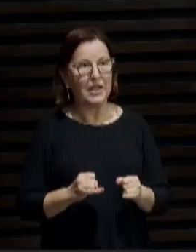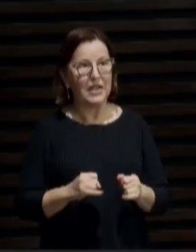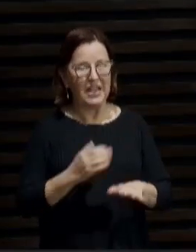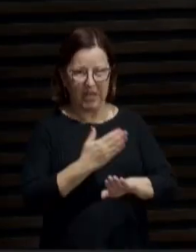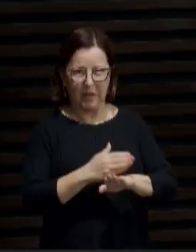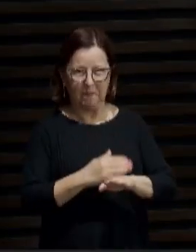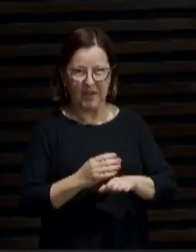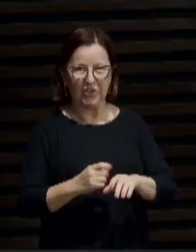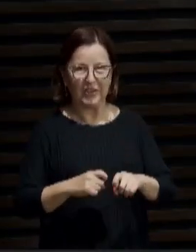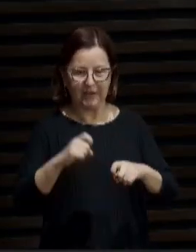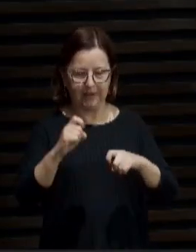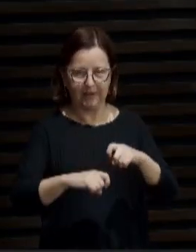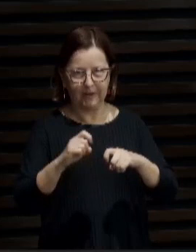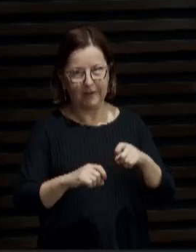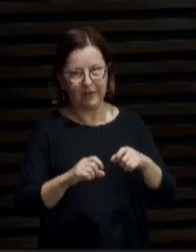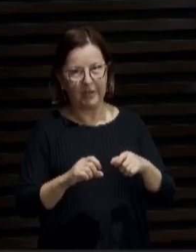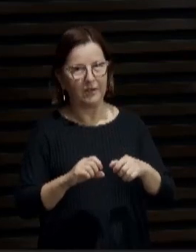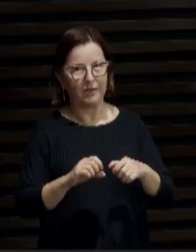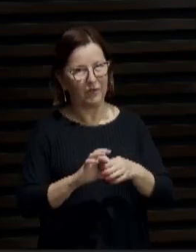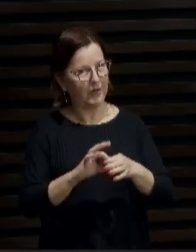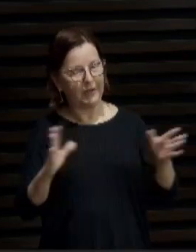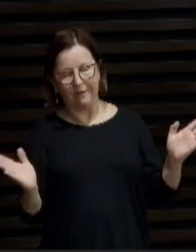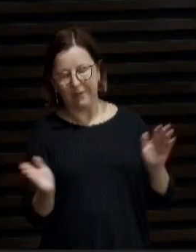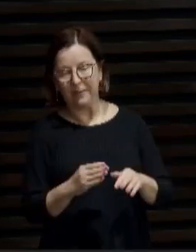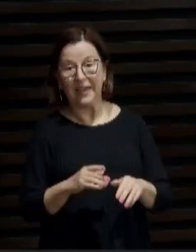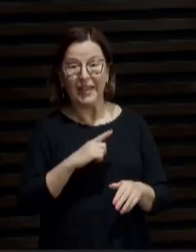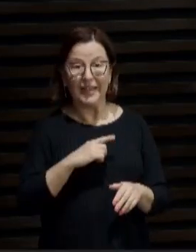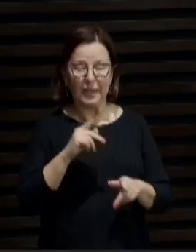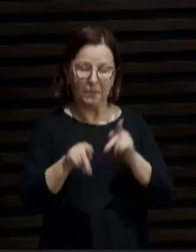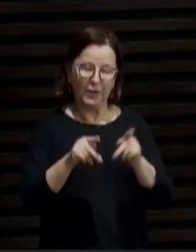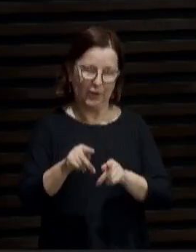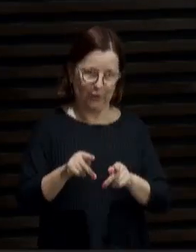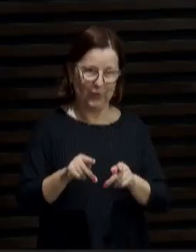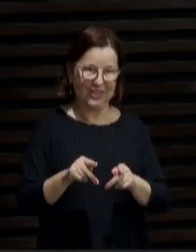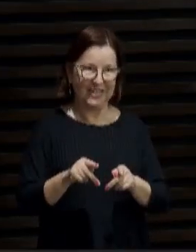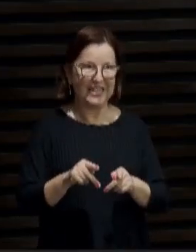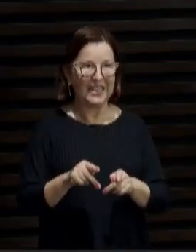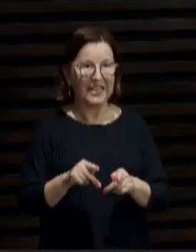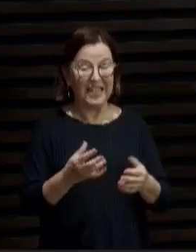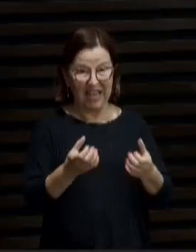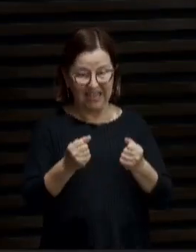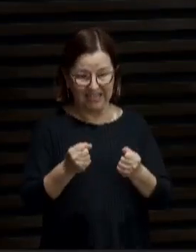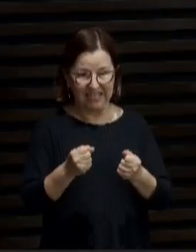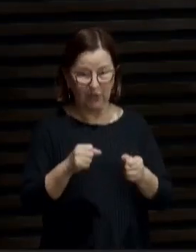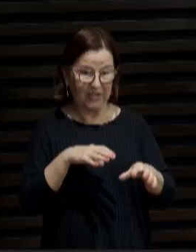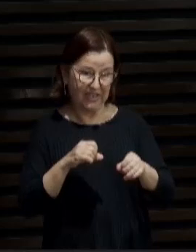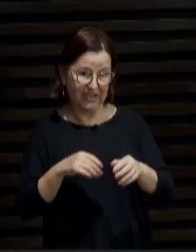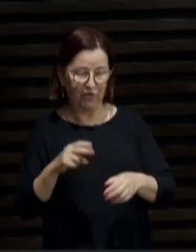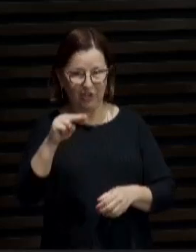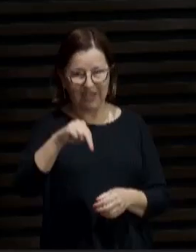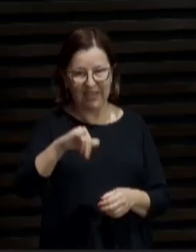mesma forma sustentam a doutrina dos nicolaítas. Portanto, arrepende-te e, se